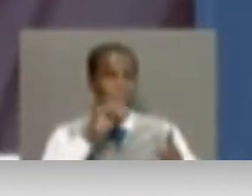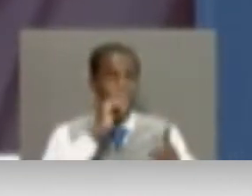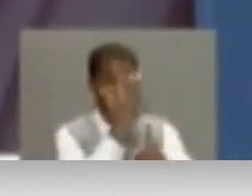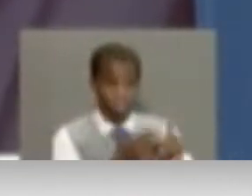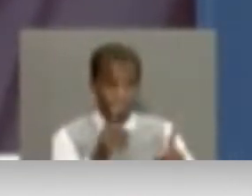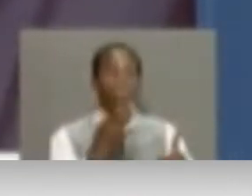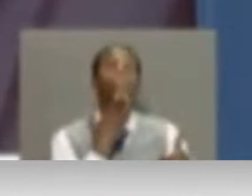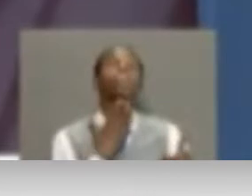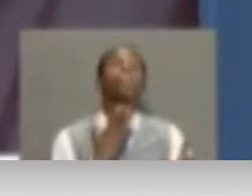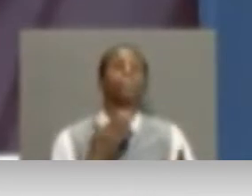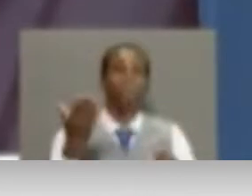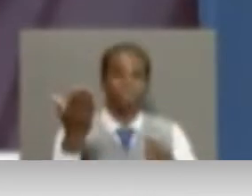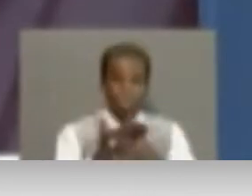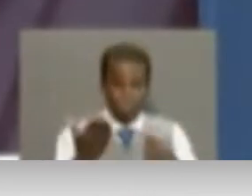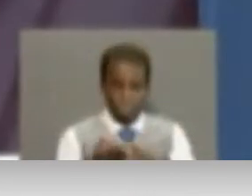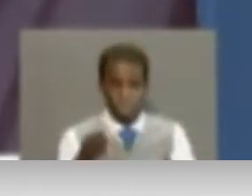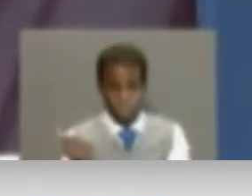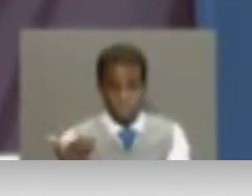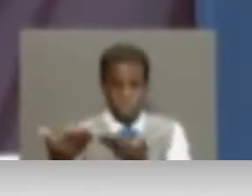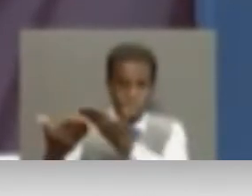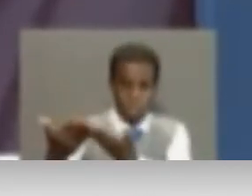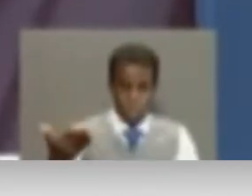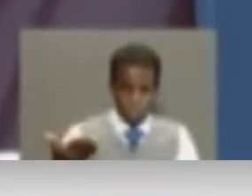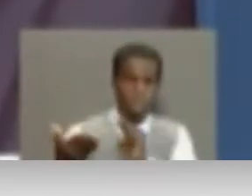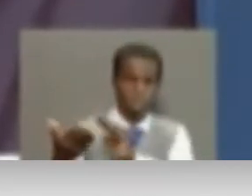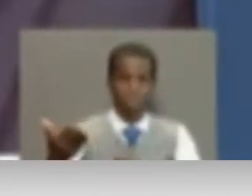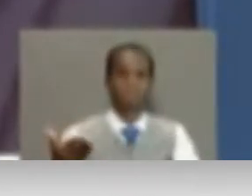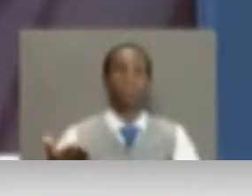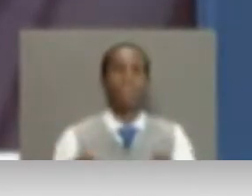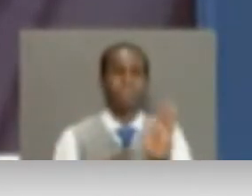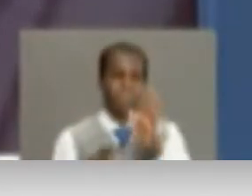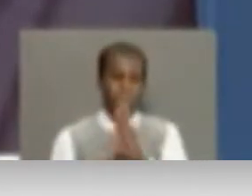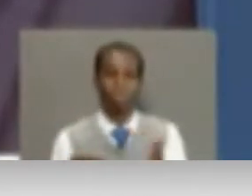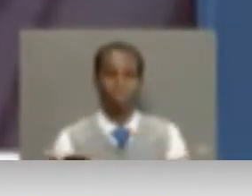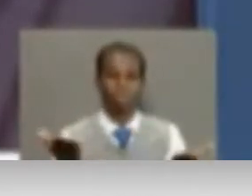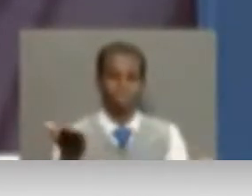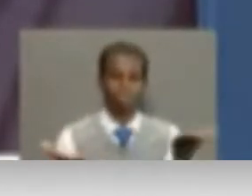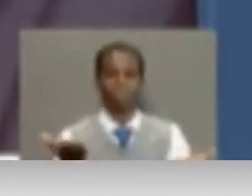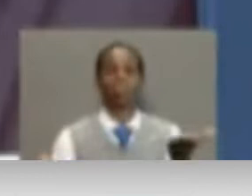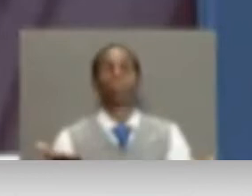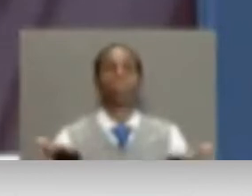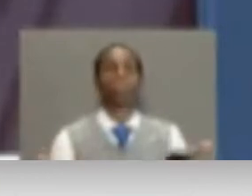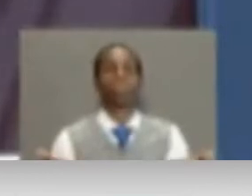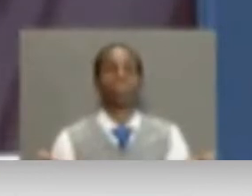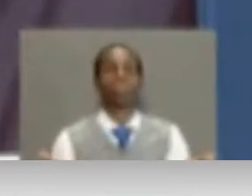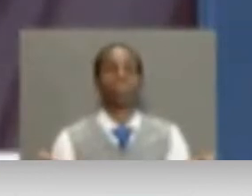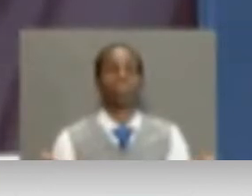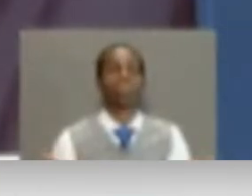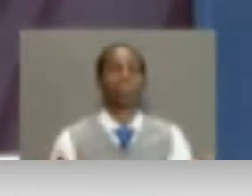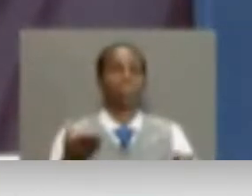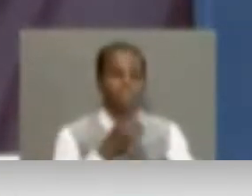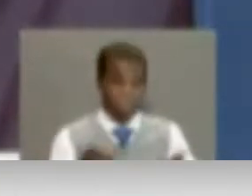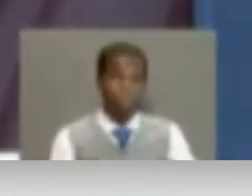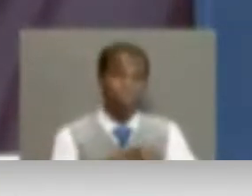na íntegra também, na sua opinião, devia ter sido lido, sim, né? Sim, para as pessoas poderem tirar as suas conclusões. Porque foi frisado que houve um voto vencido. Pronto, exato, mas os argumentos do